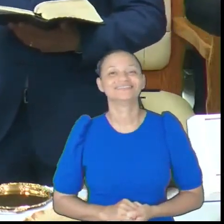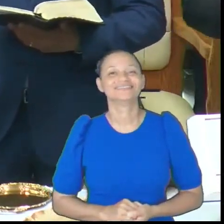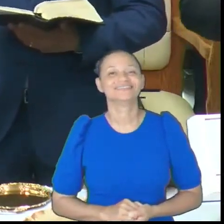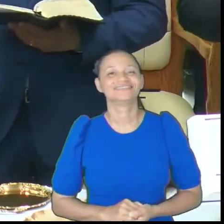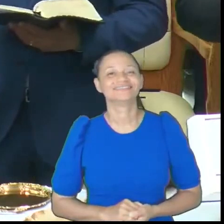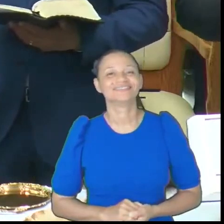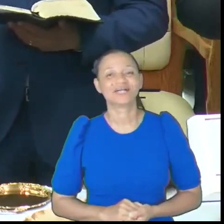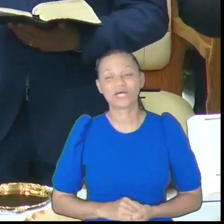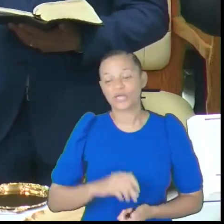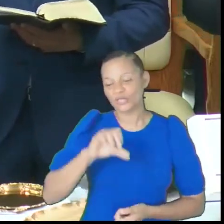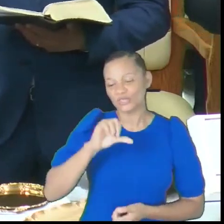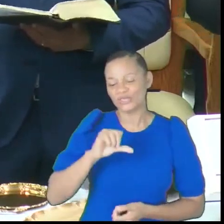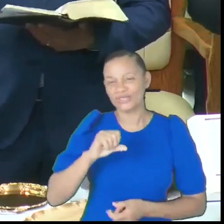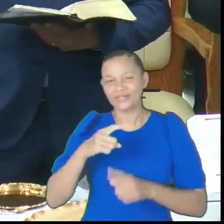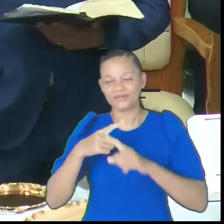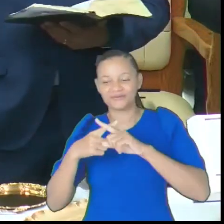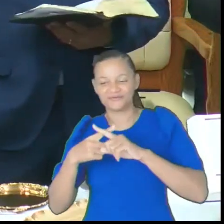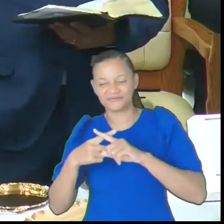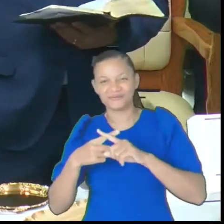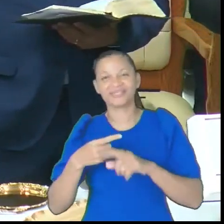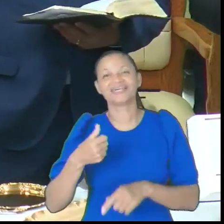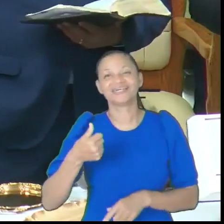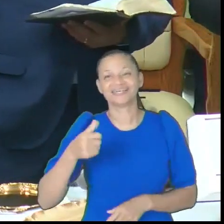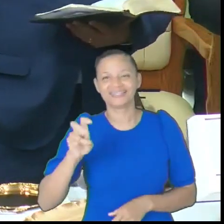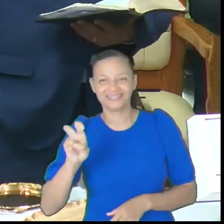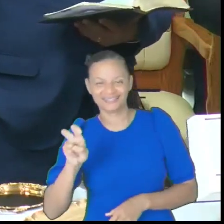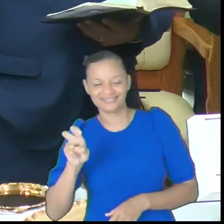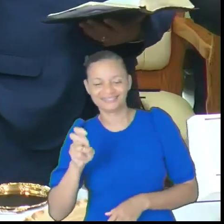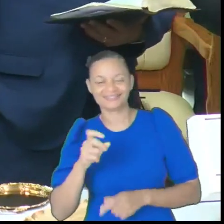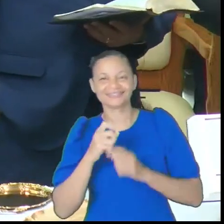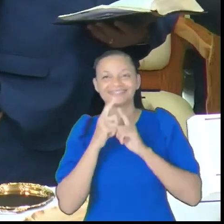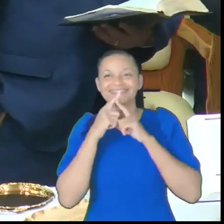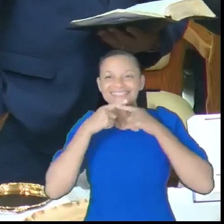Como é que é o sorriso 9h15? É de orelha a orelha.